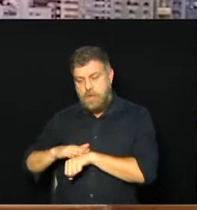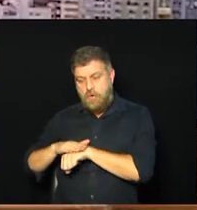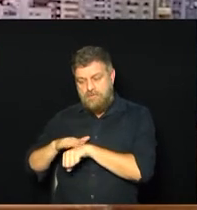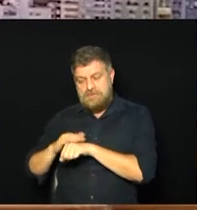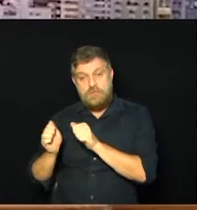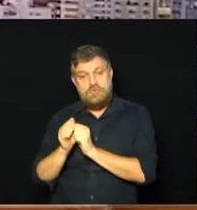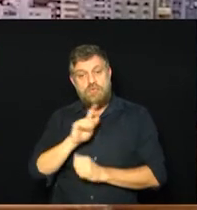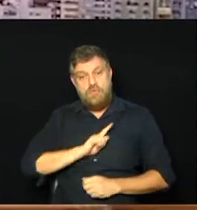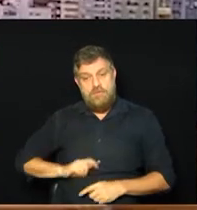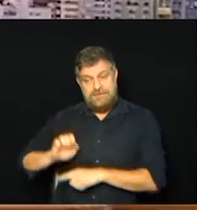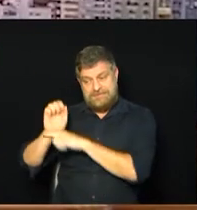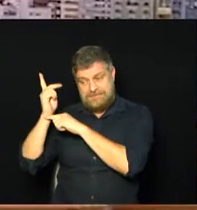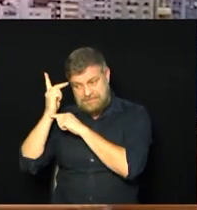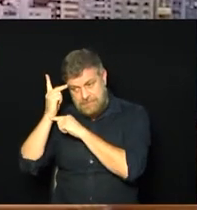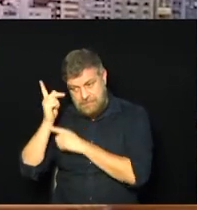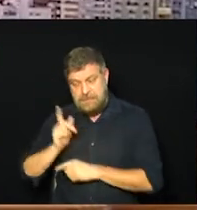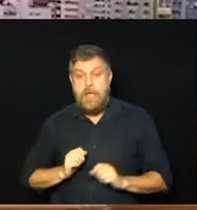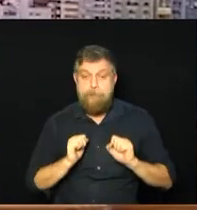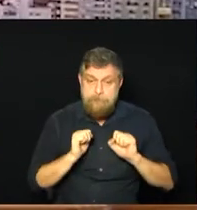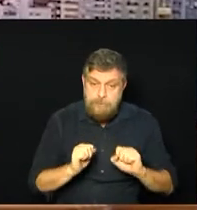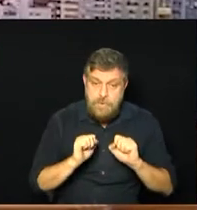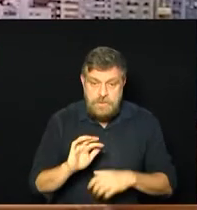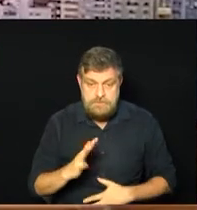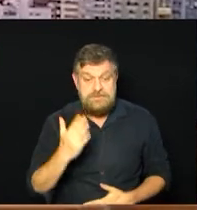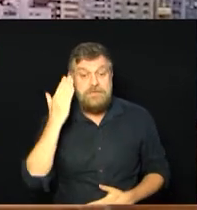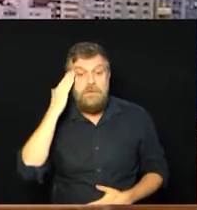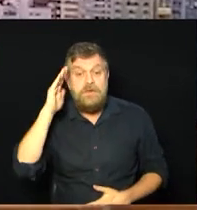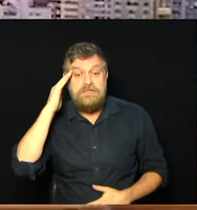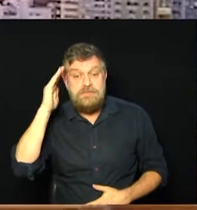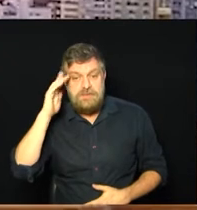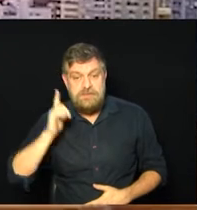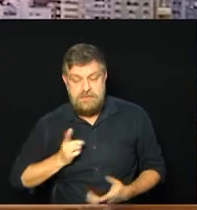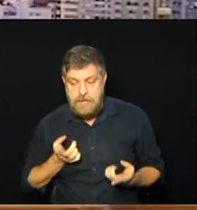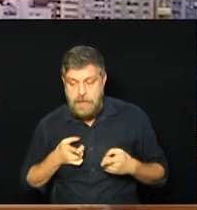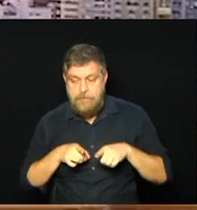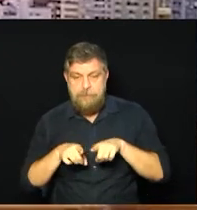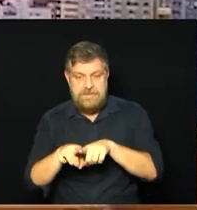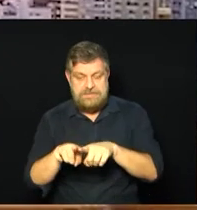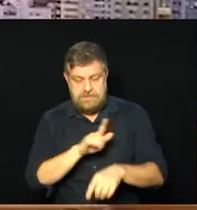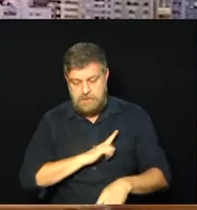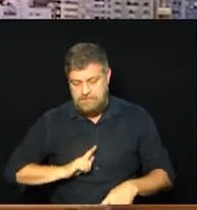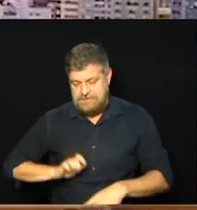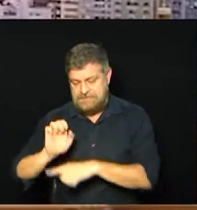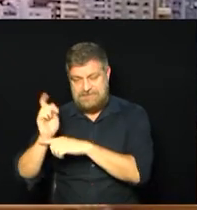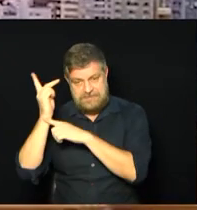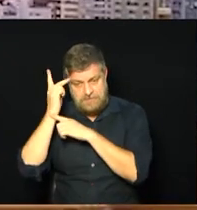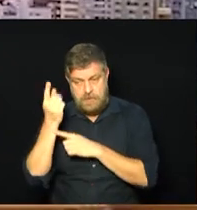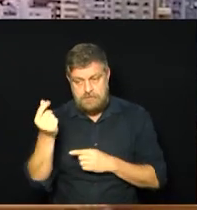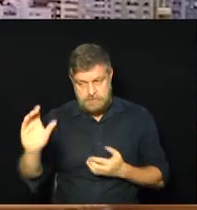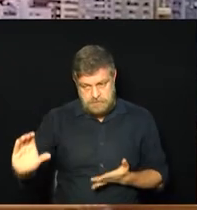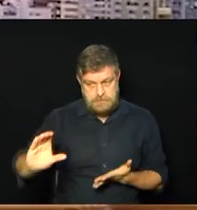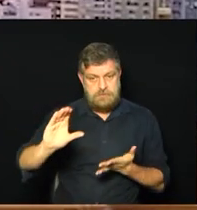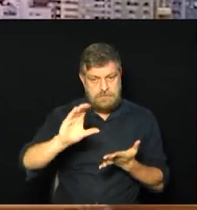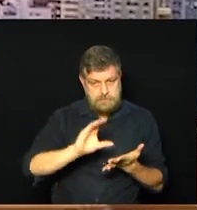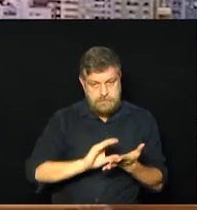do estado. Há uma possibilidade de entendimento, de parceria com o governo do estado para financiamento dessa obra, está